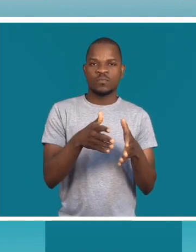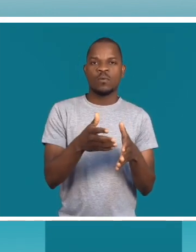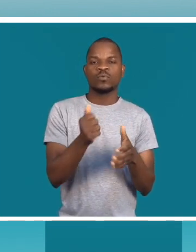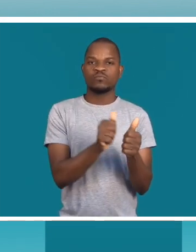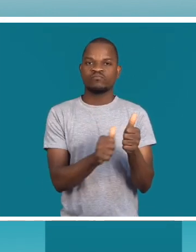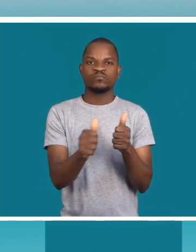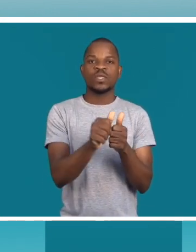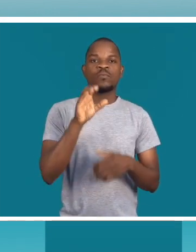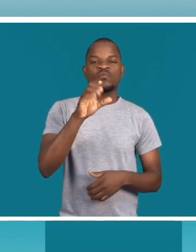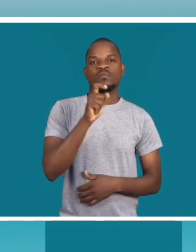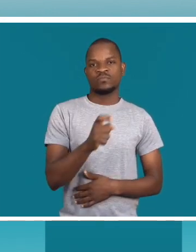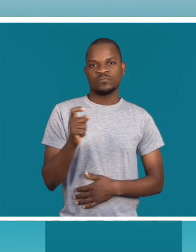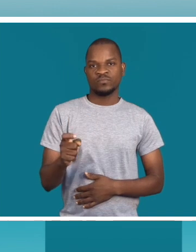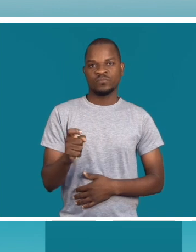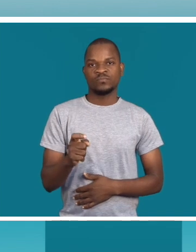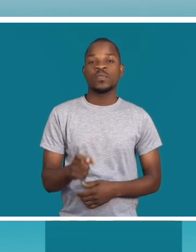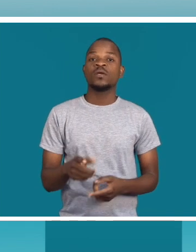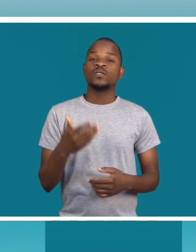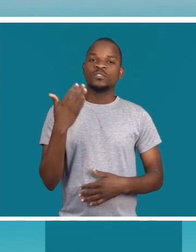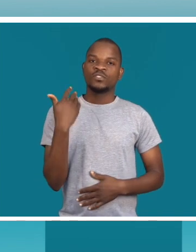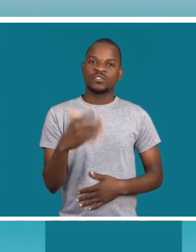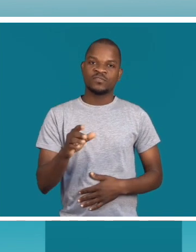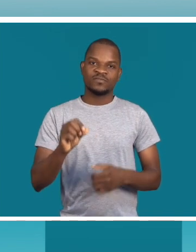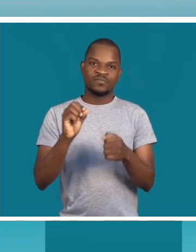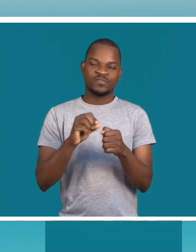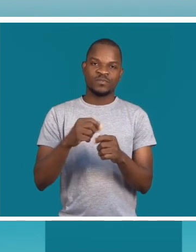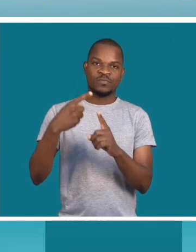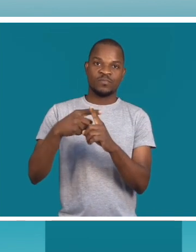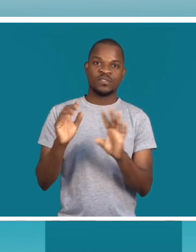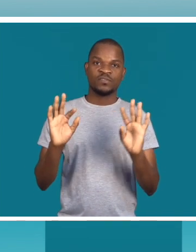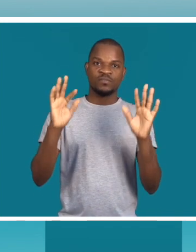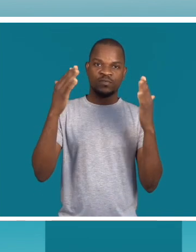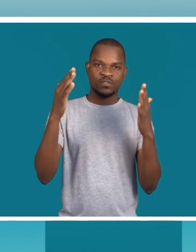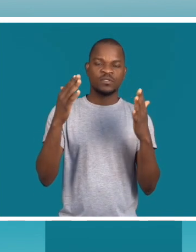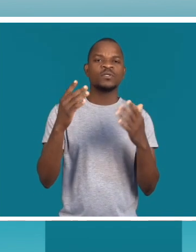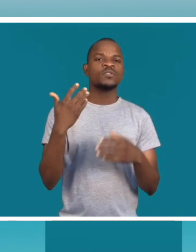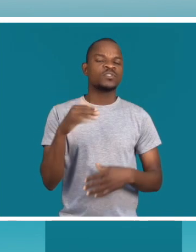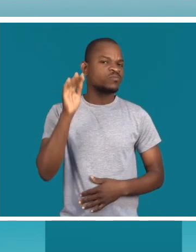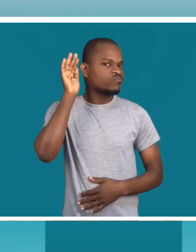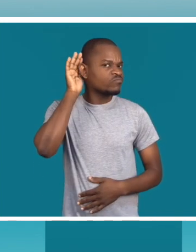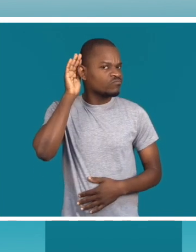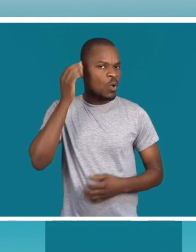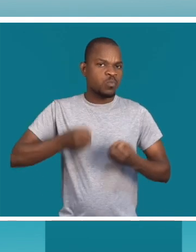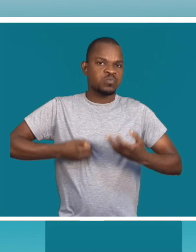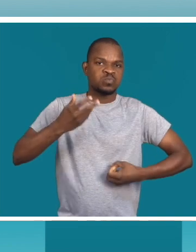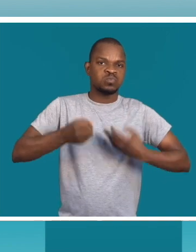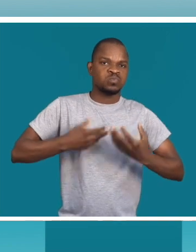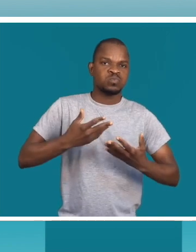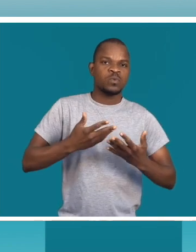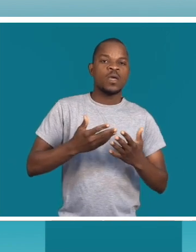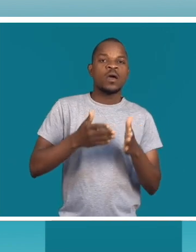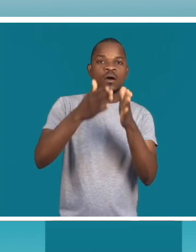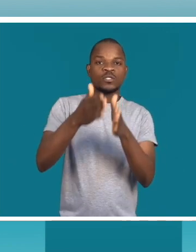forma poder representar efetivamente a província de Gaza. Foi assim que hoje fizemos o Mais Vida, onde ouvimos declarações